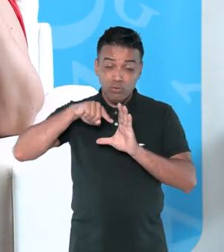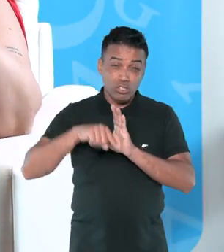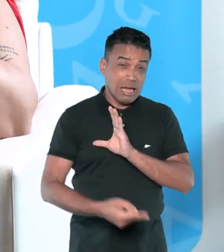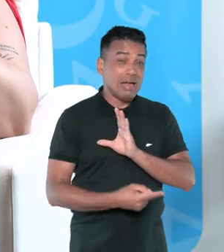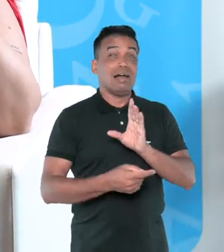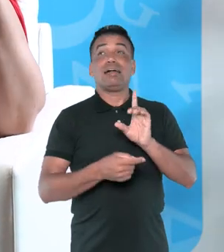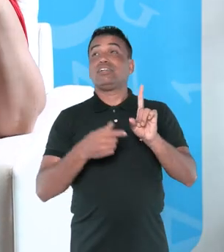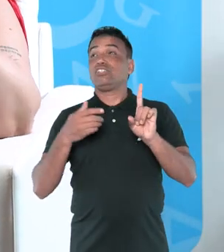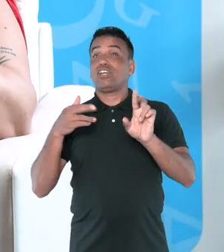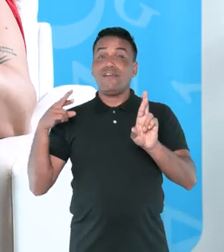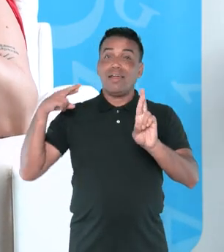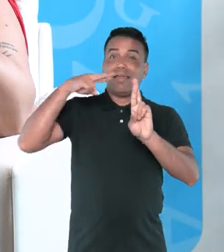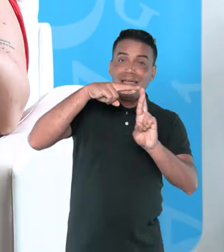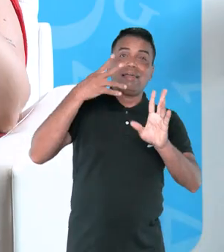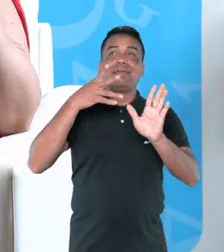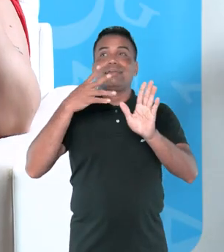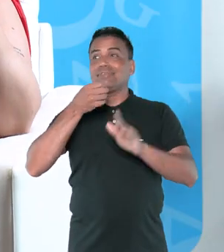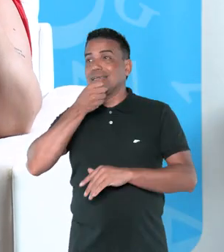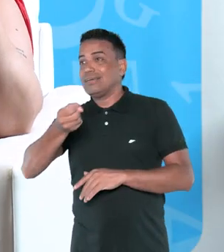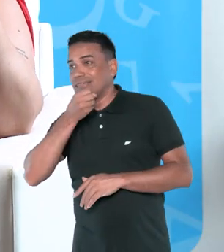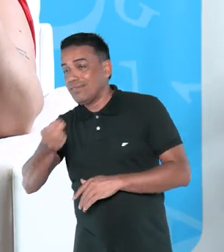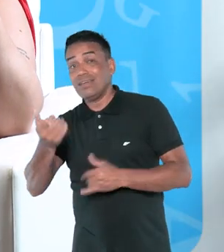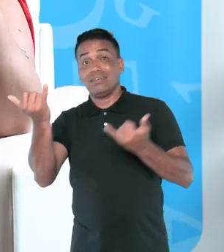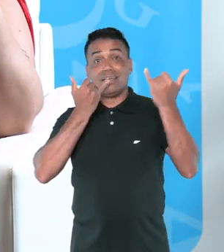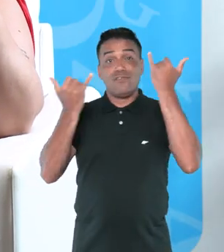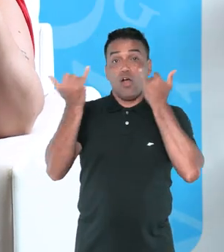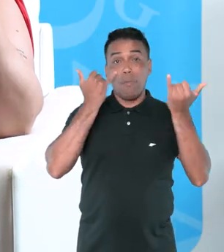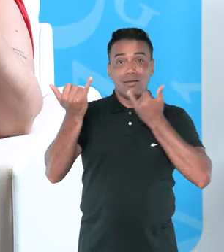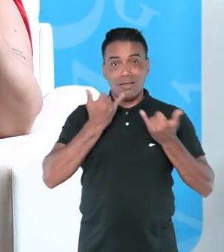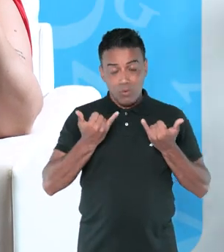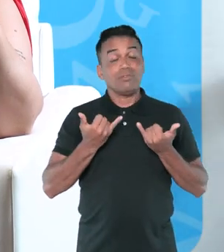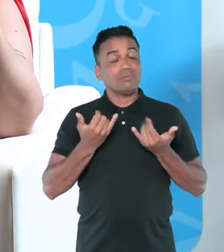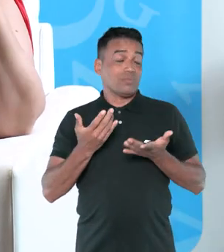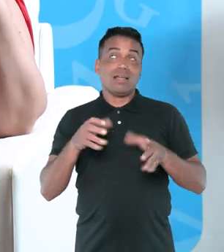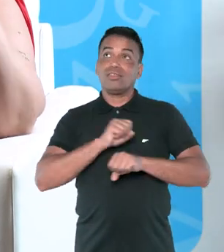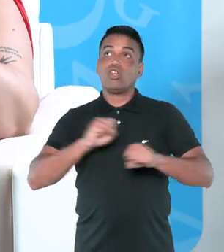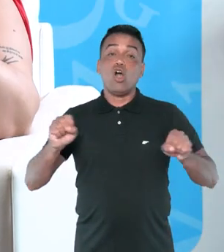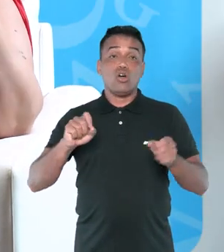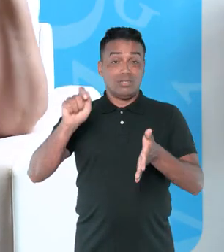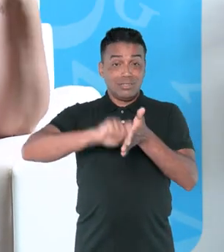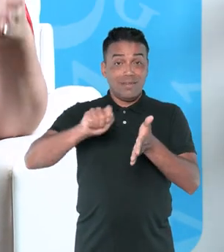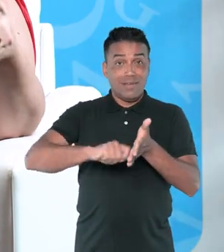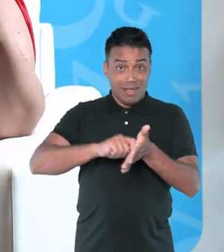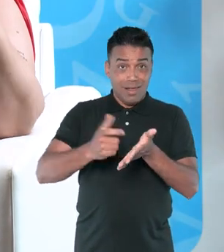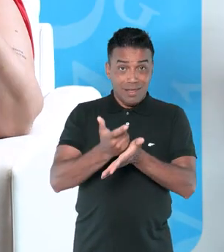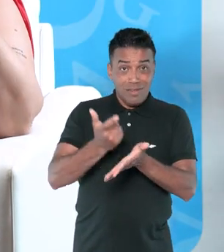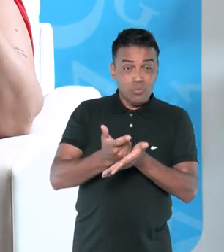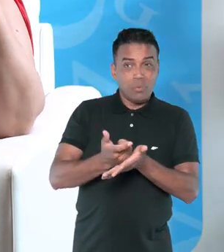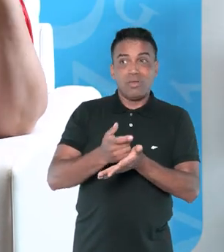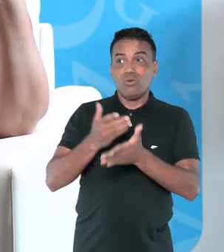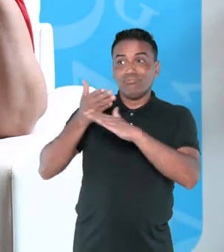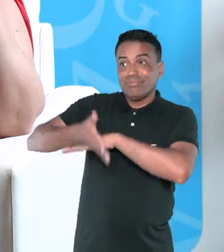com informações, com entrevistas, adoro ter a desculpa de que estou escrevendo um livro para fazer entrevista, para ir conhecendo as pessoas e conhecendo os